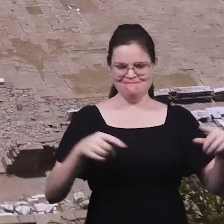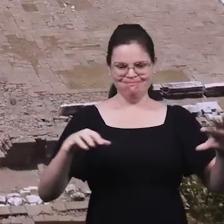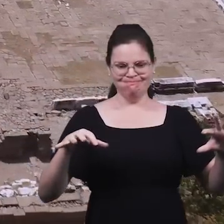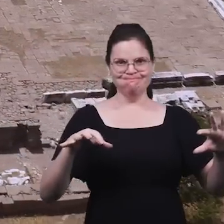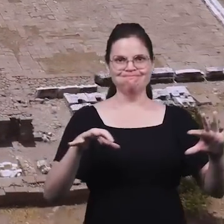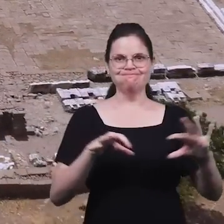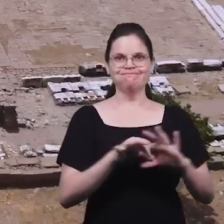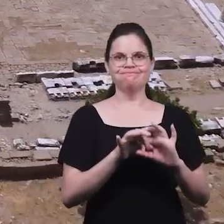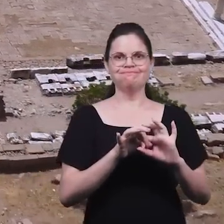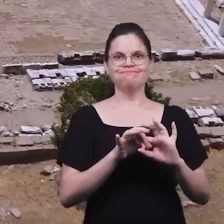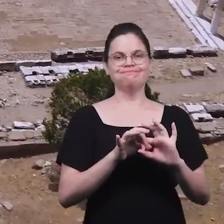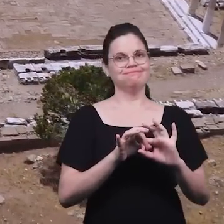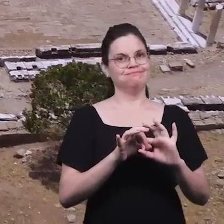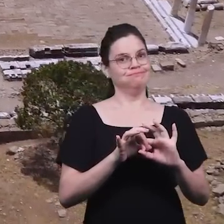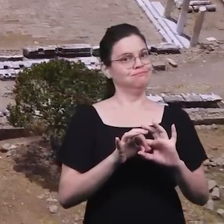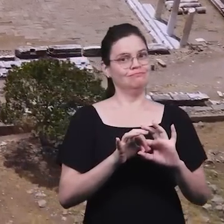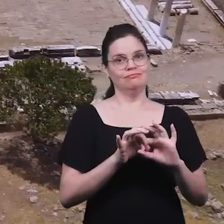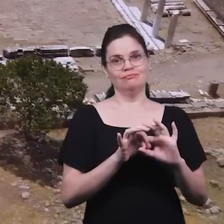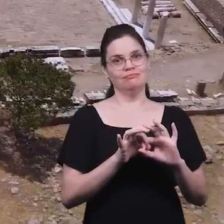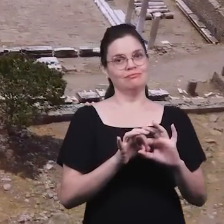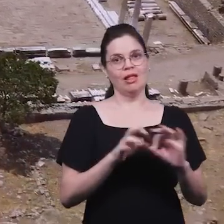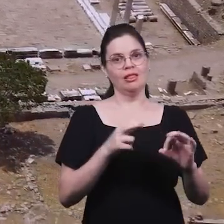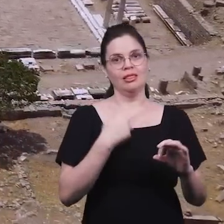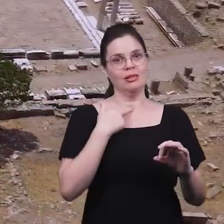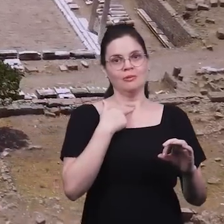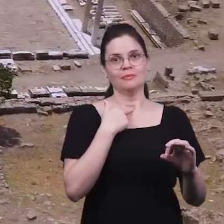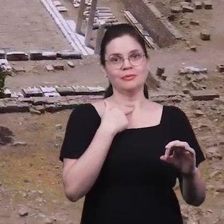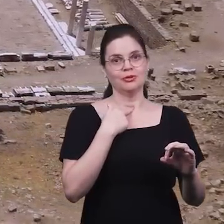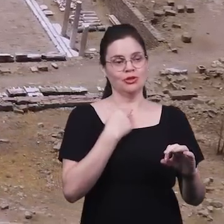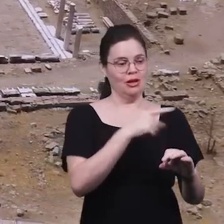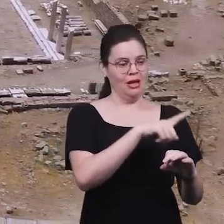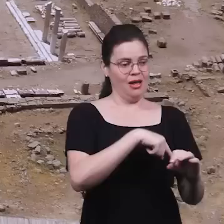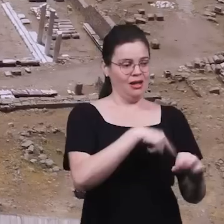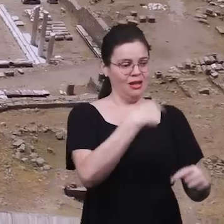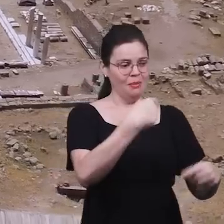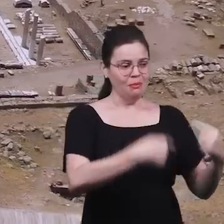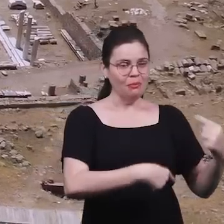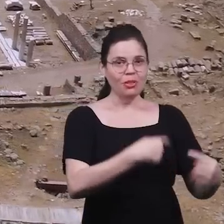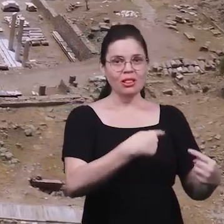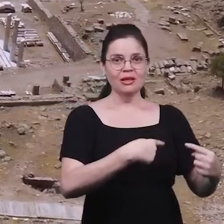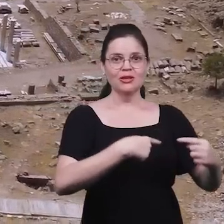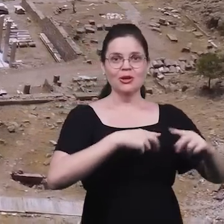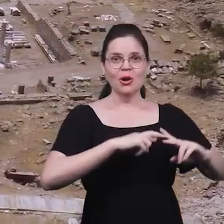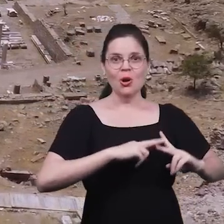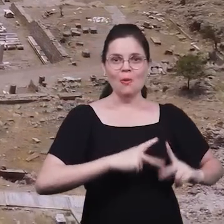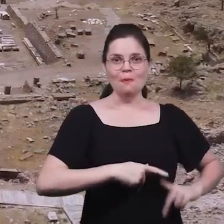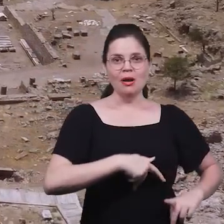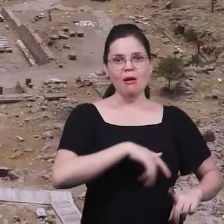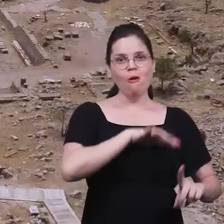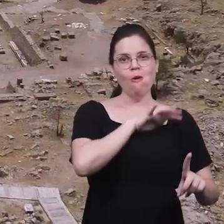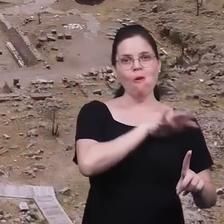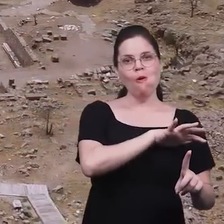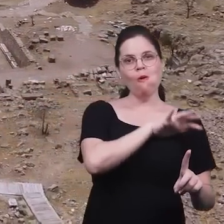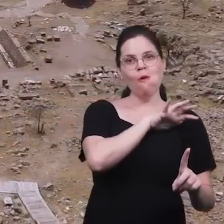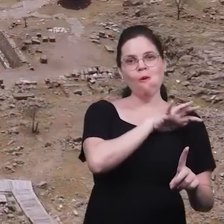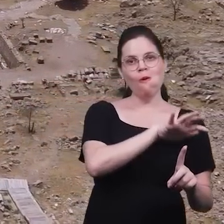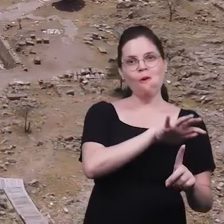elemento político, humano, que desviou o sentido